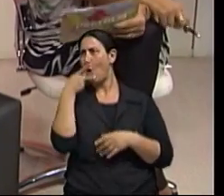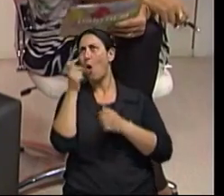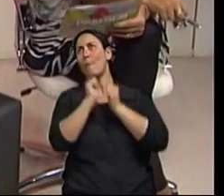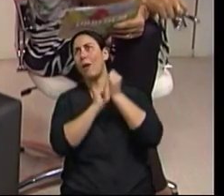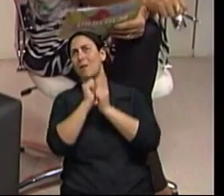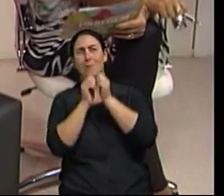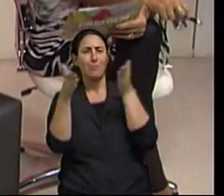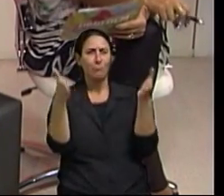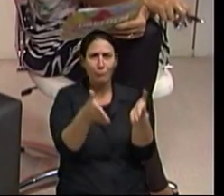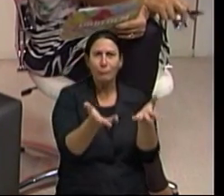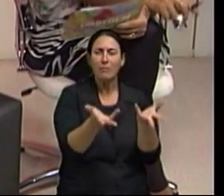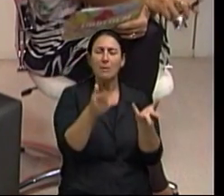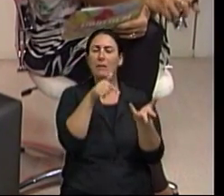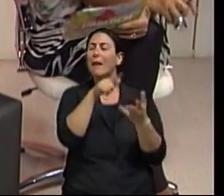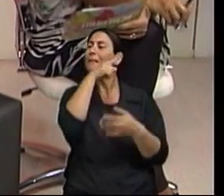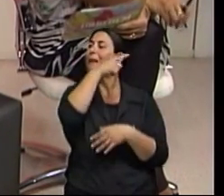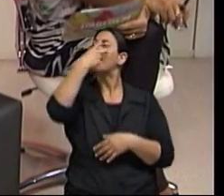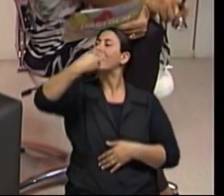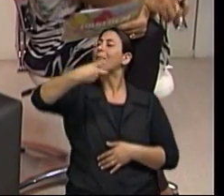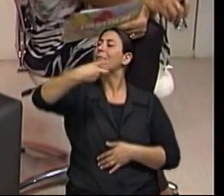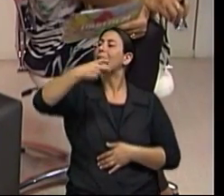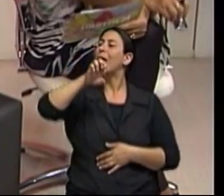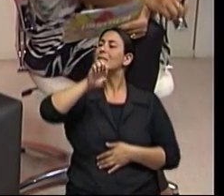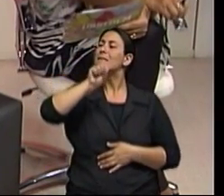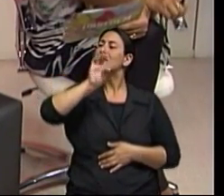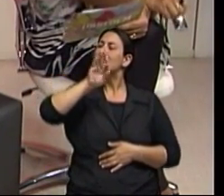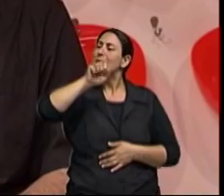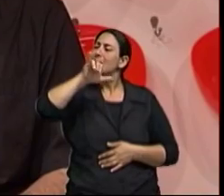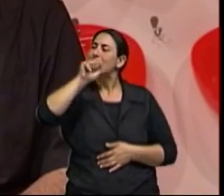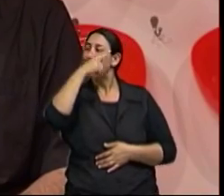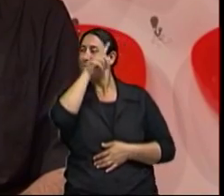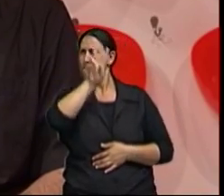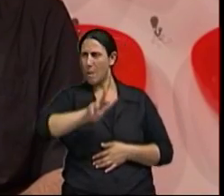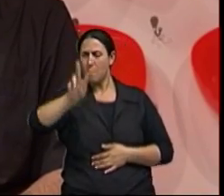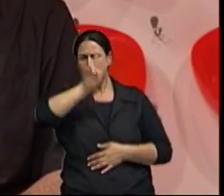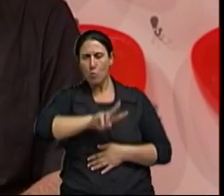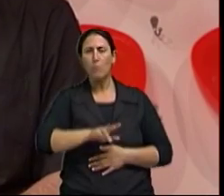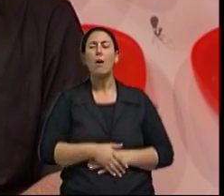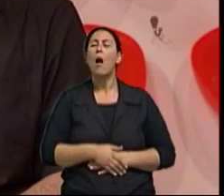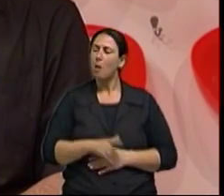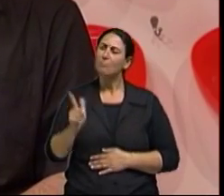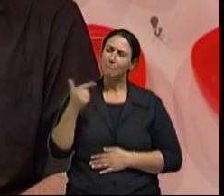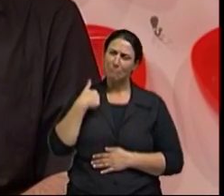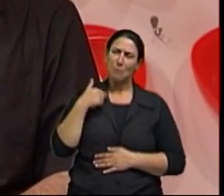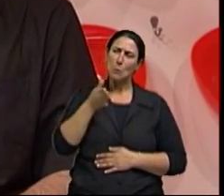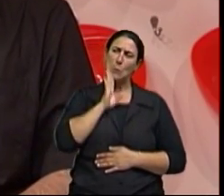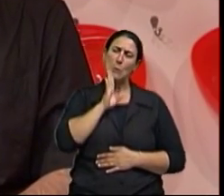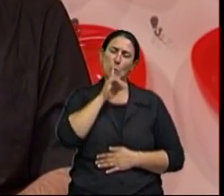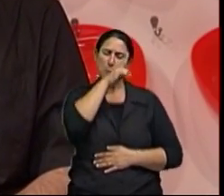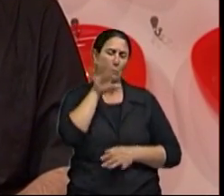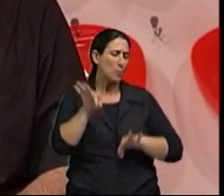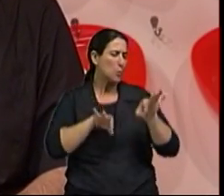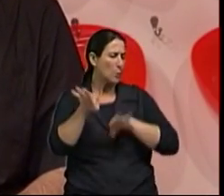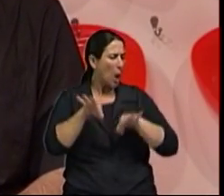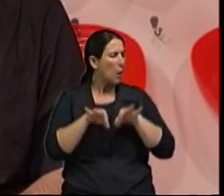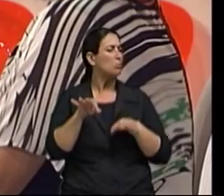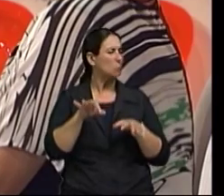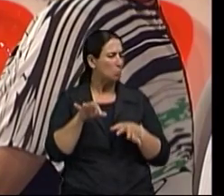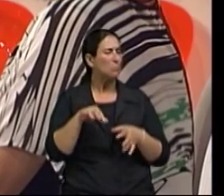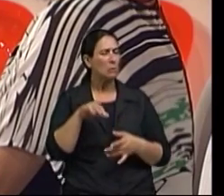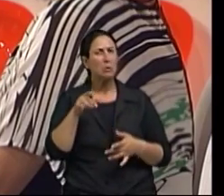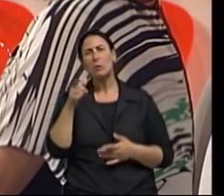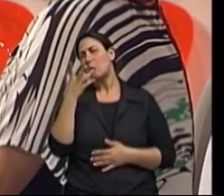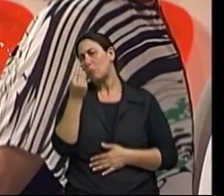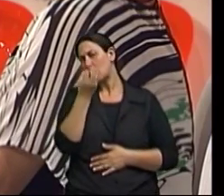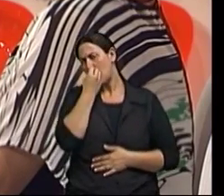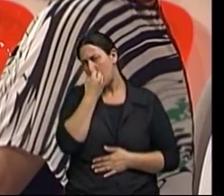a Quinta da, lá de Viamão? Ah, é Quinta fantástico. Eu conheço lá o projeto e realmente eles estão fazendo um